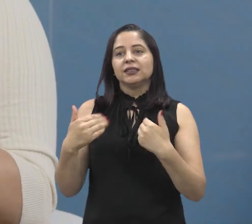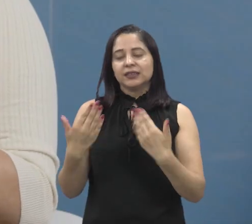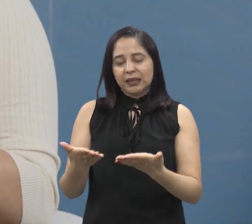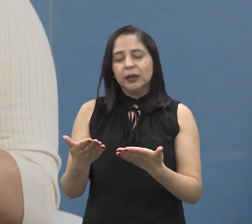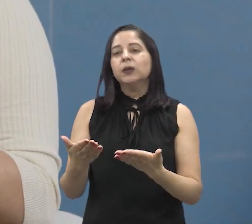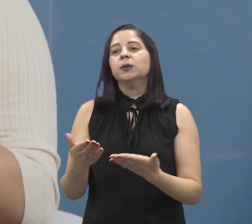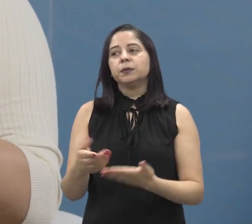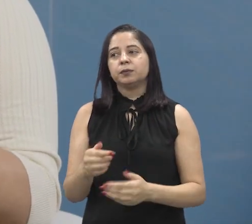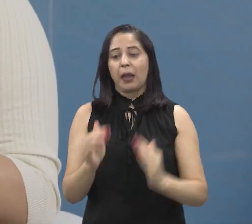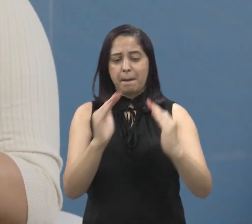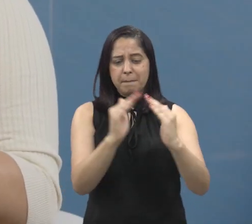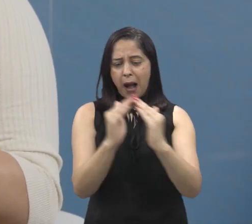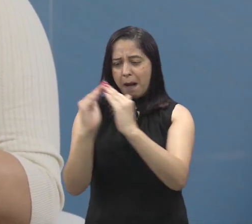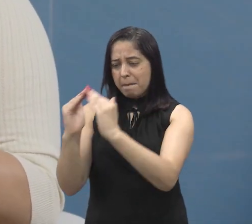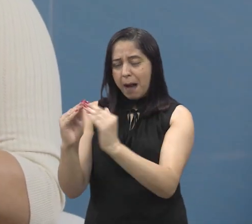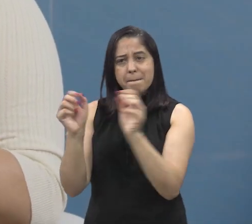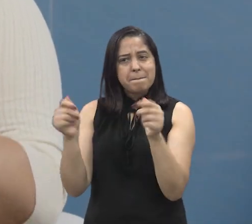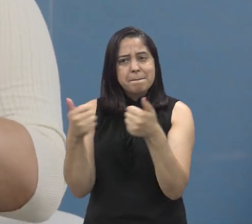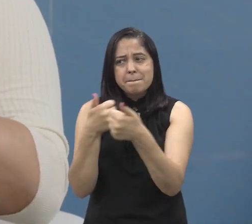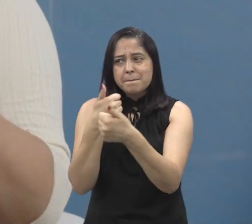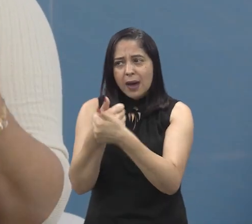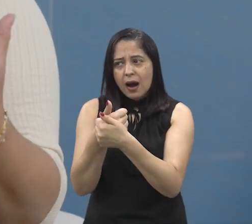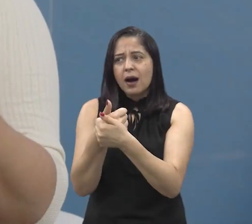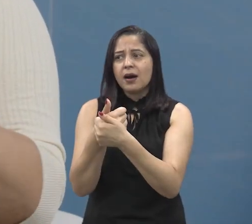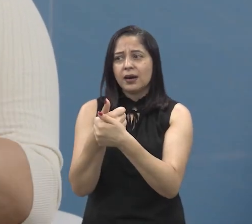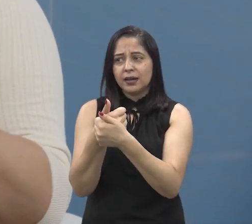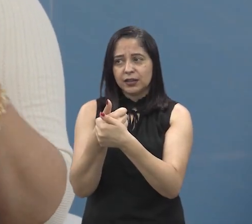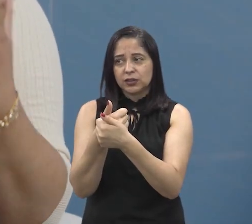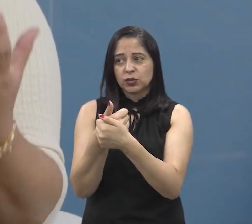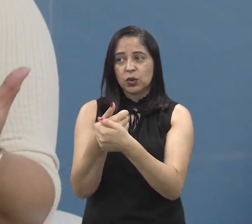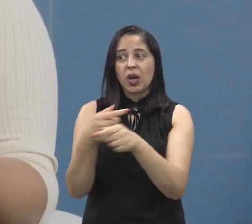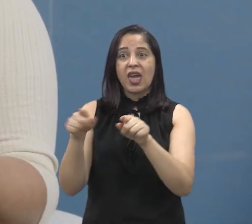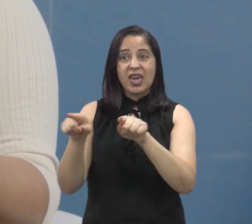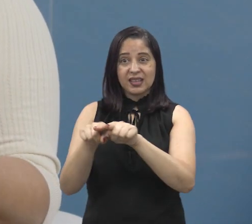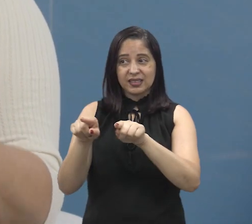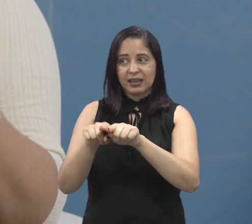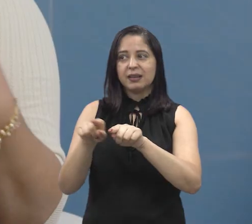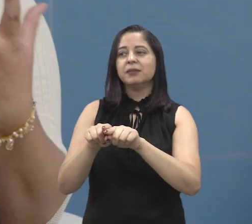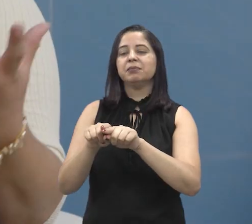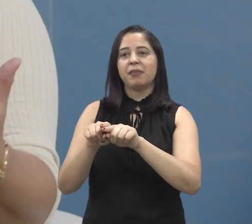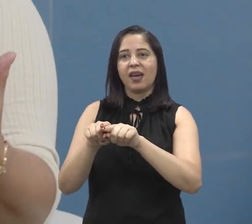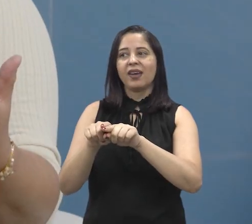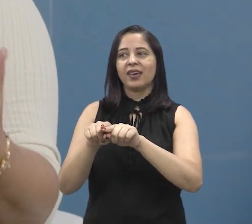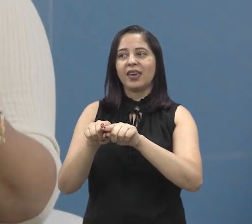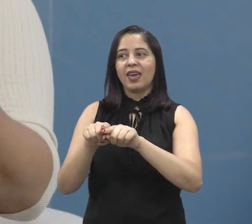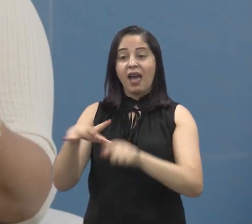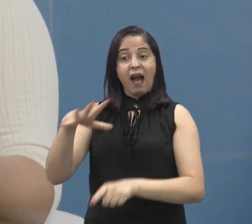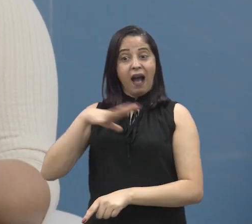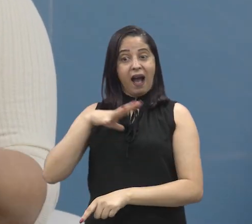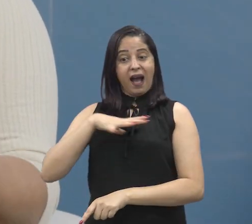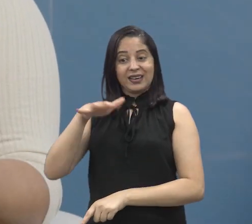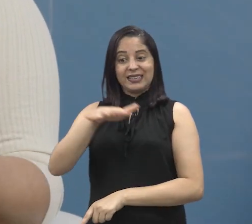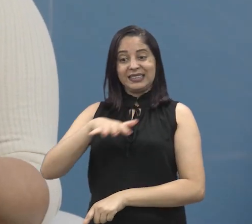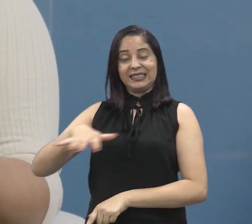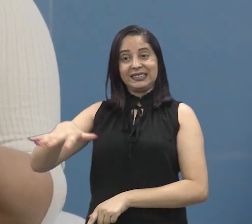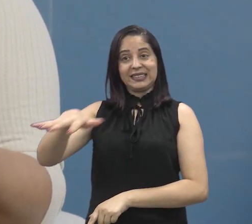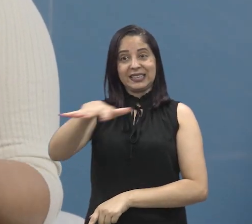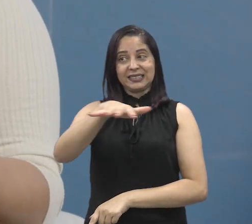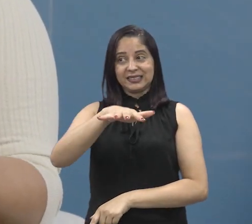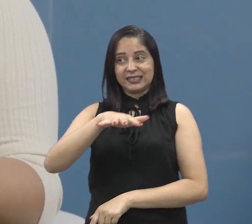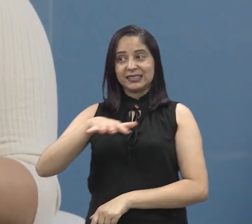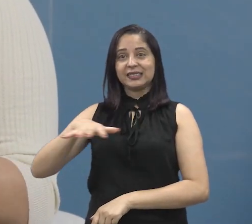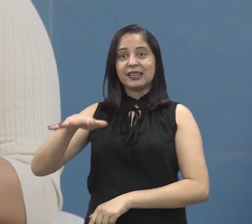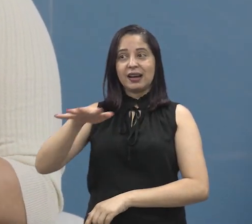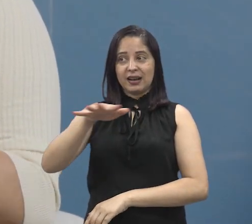estamos ali estabelecidos, bem próximos ao grande patrimônio, ao coração do patrimônio histórico da